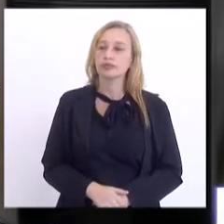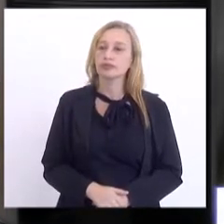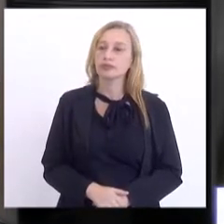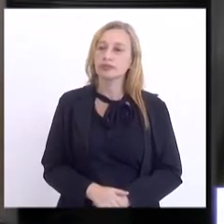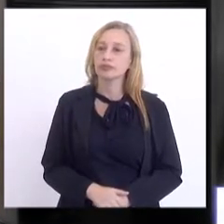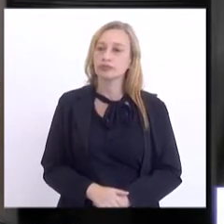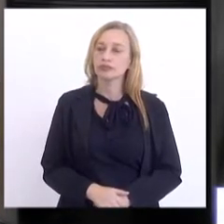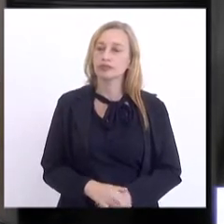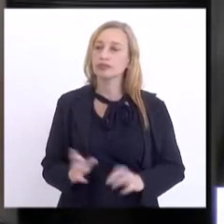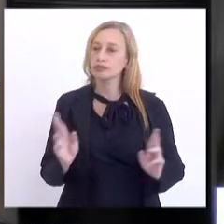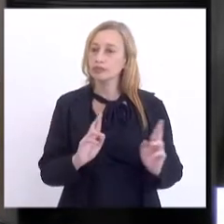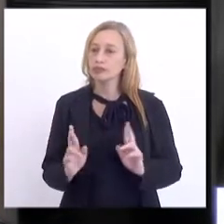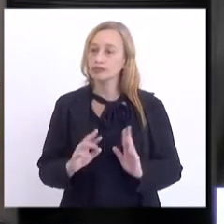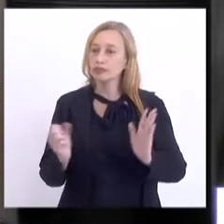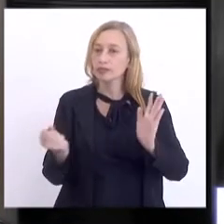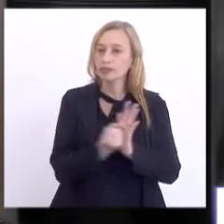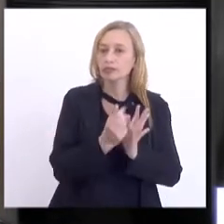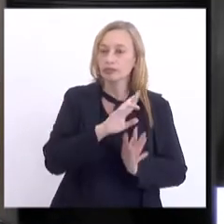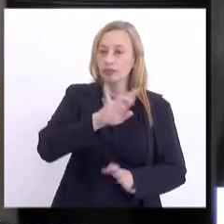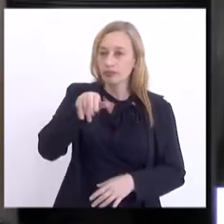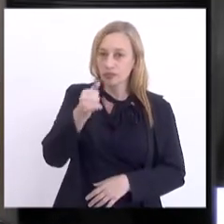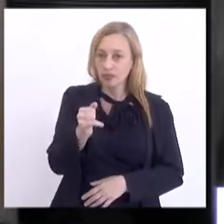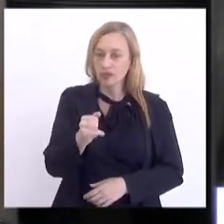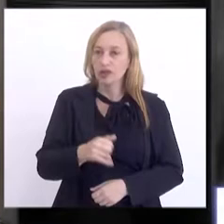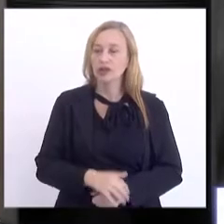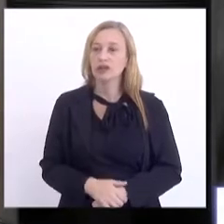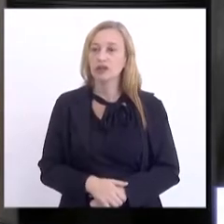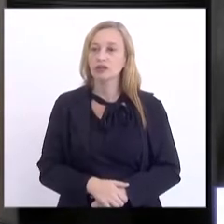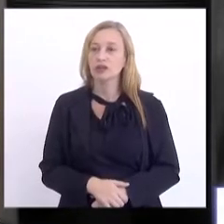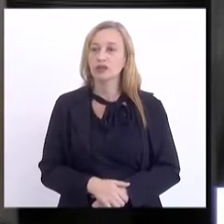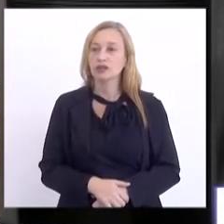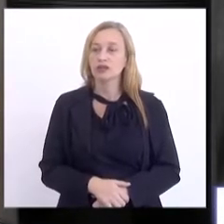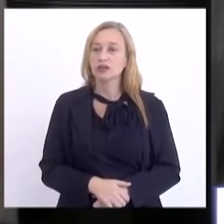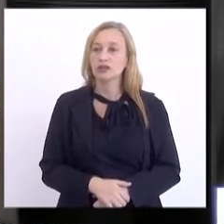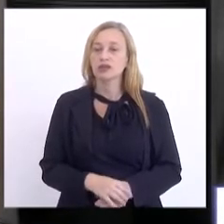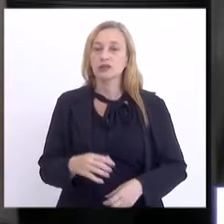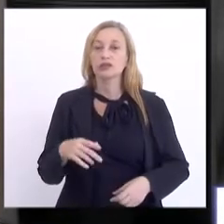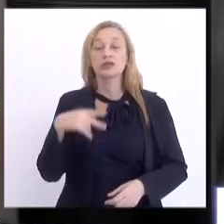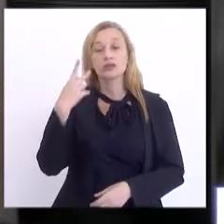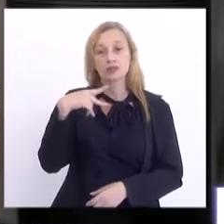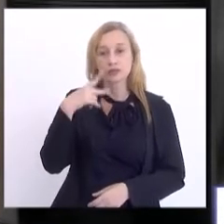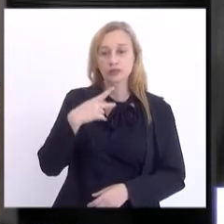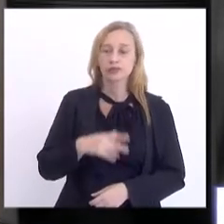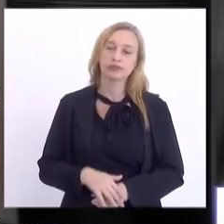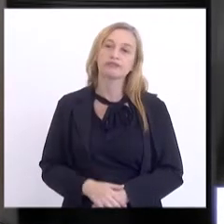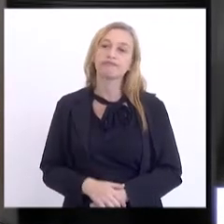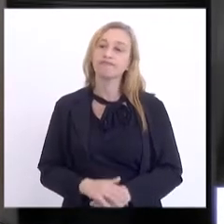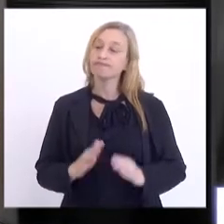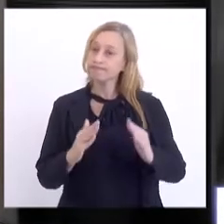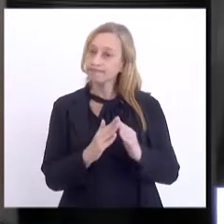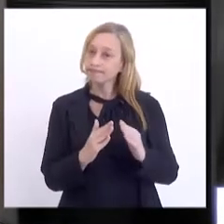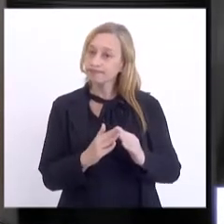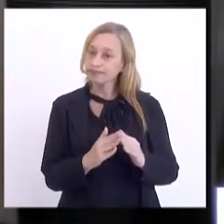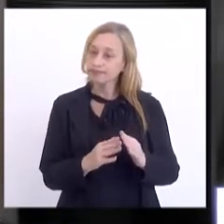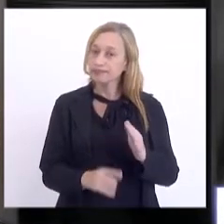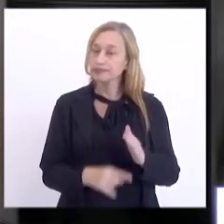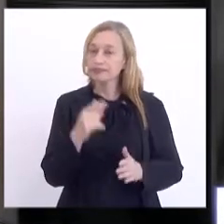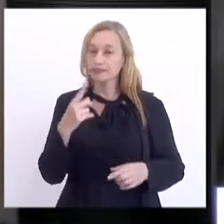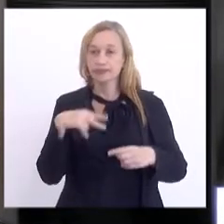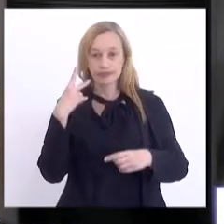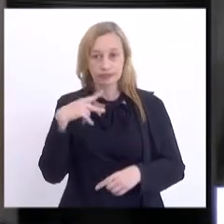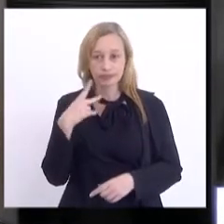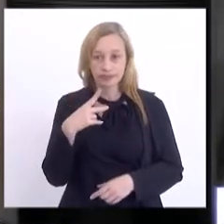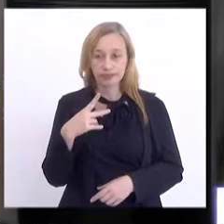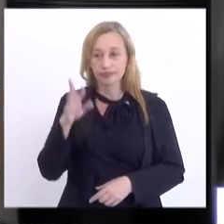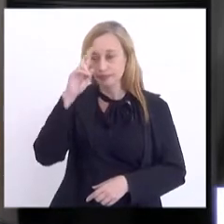relacionadas ao pacto RJ são determinações políticas e essa casa uma vez sendo política